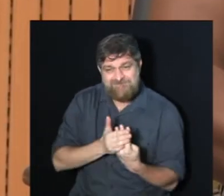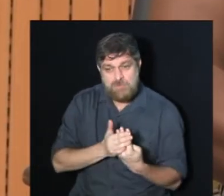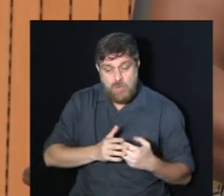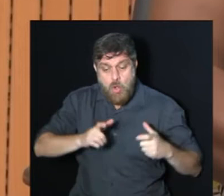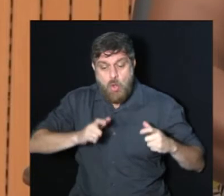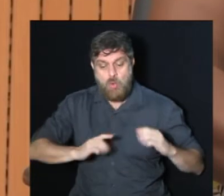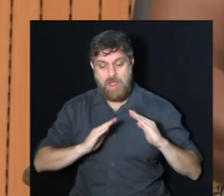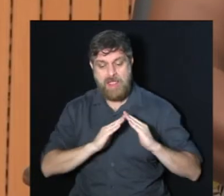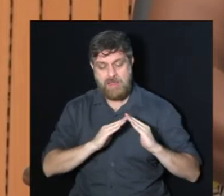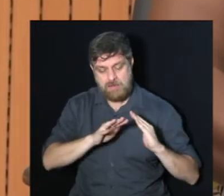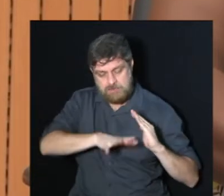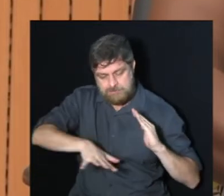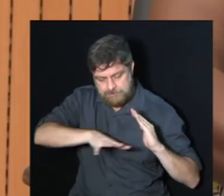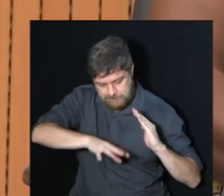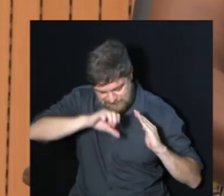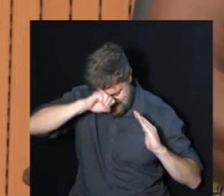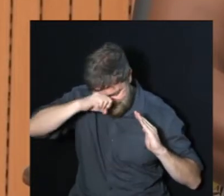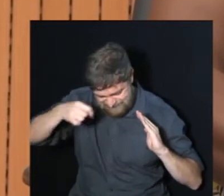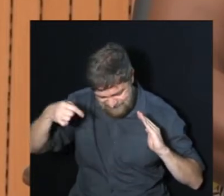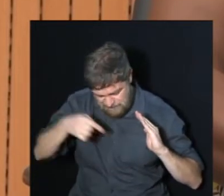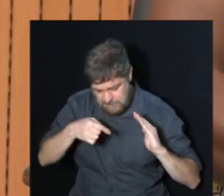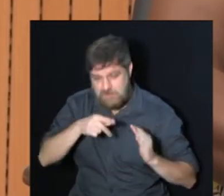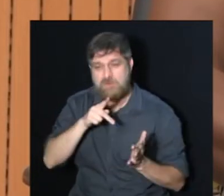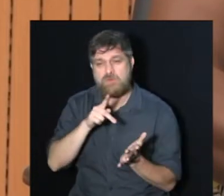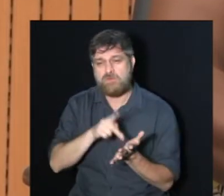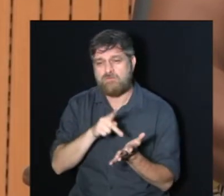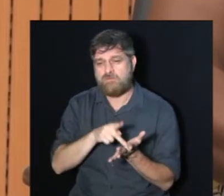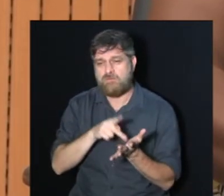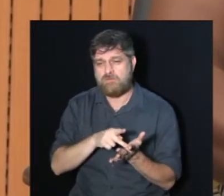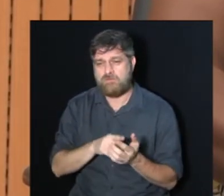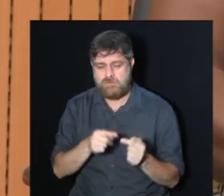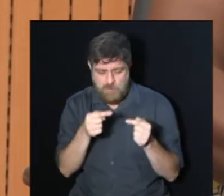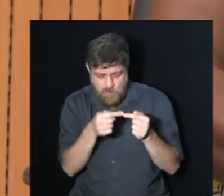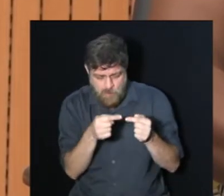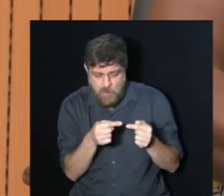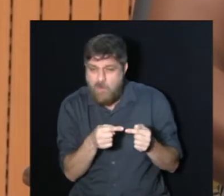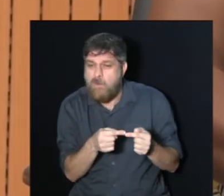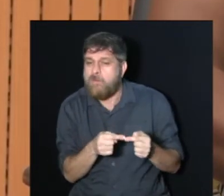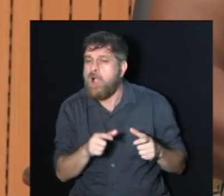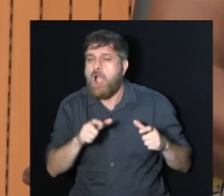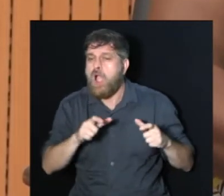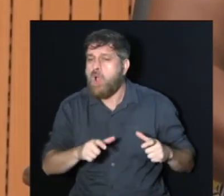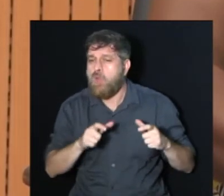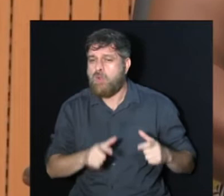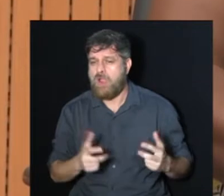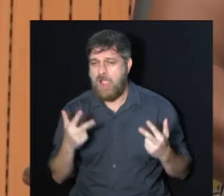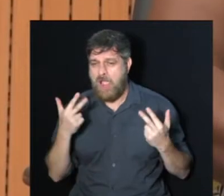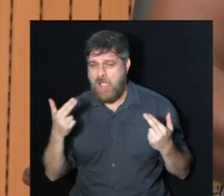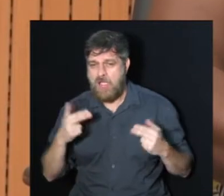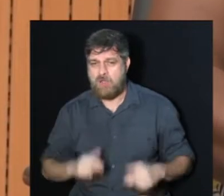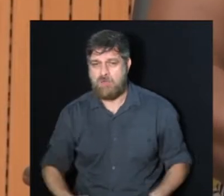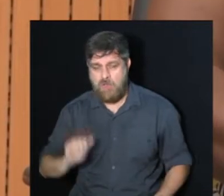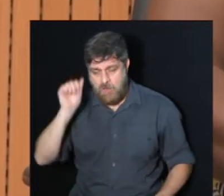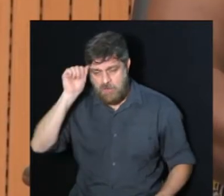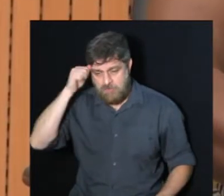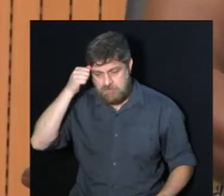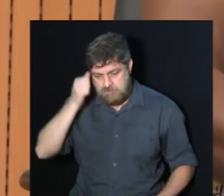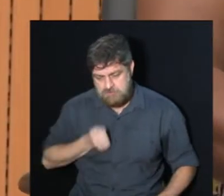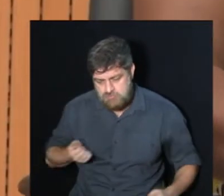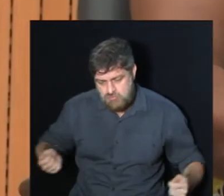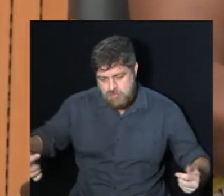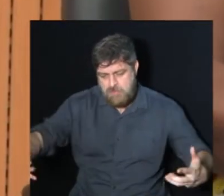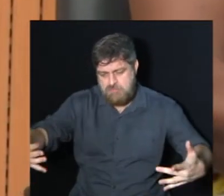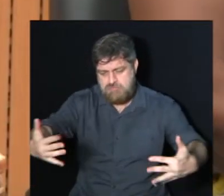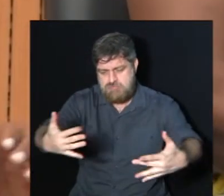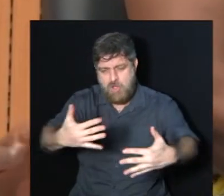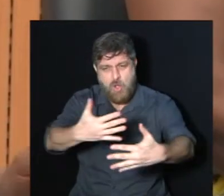o terreiro, ele já é, de fato, o quilombo que acolhe todo mundo. Mas